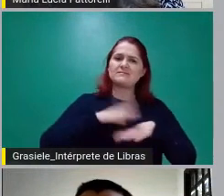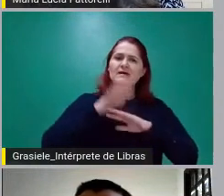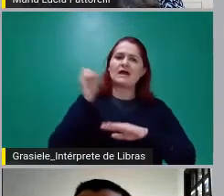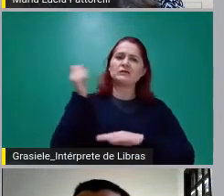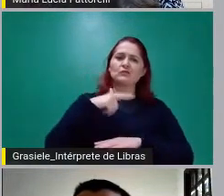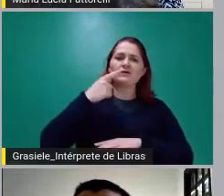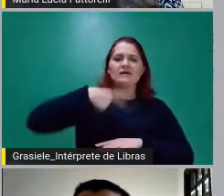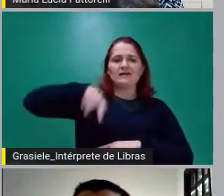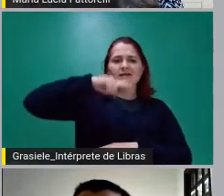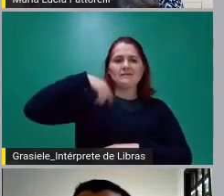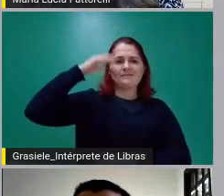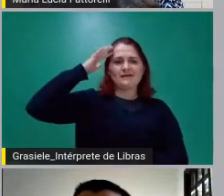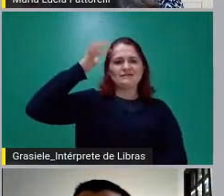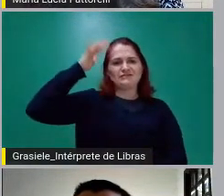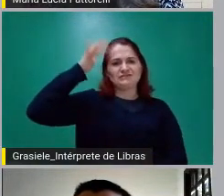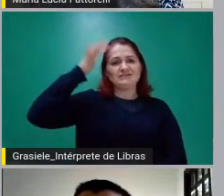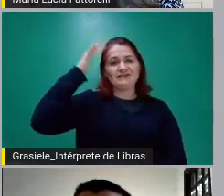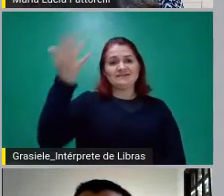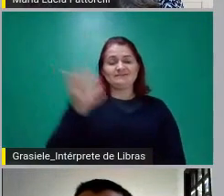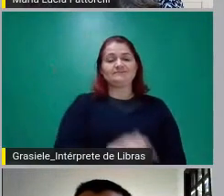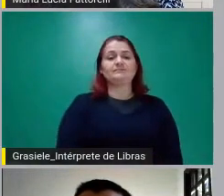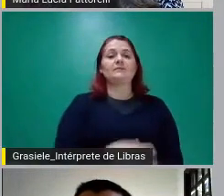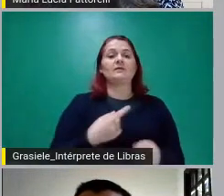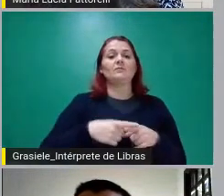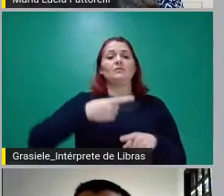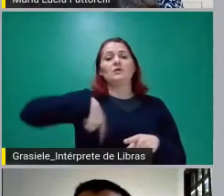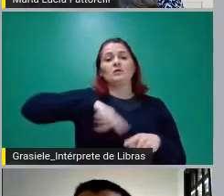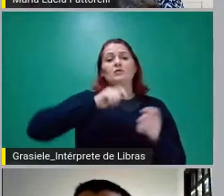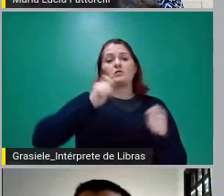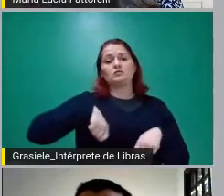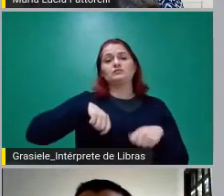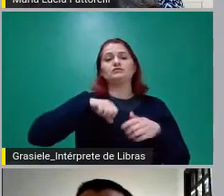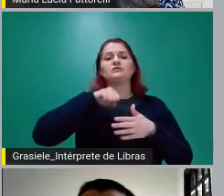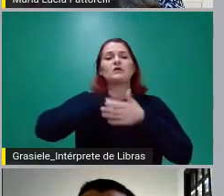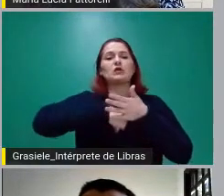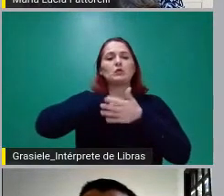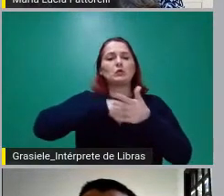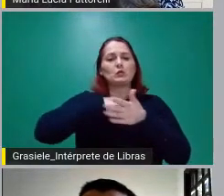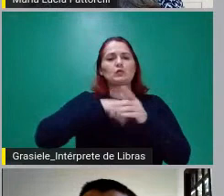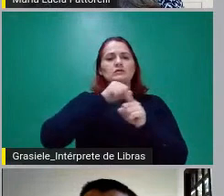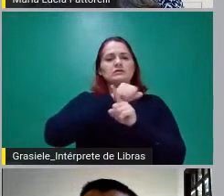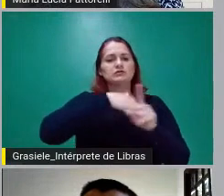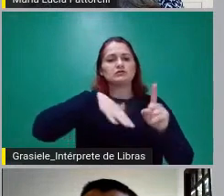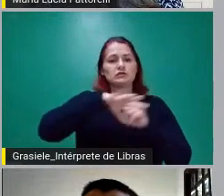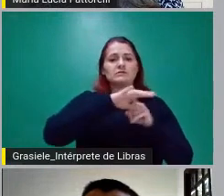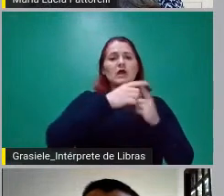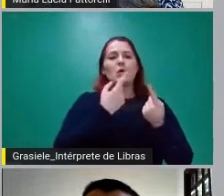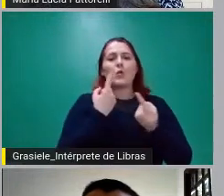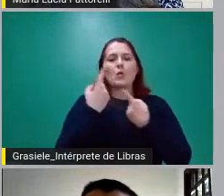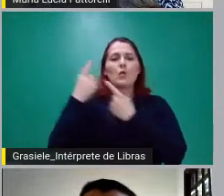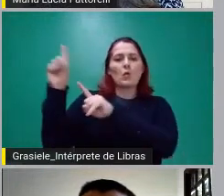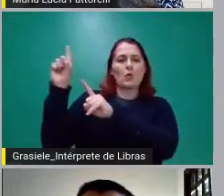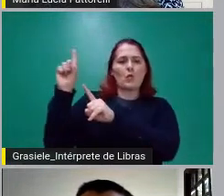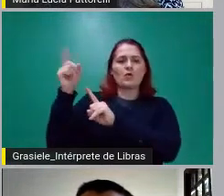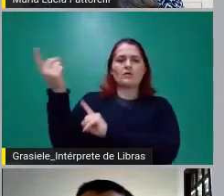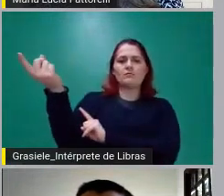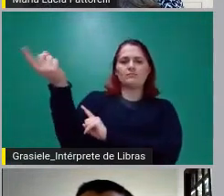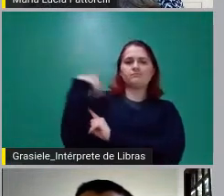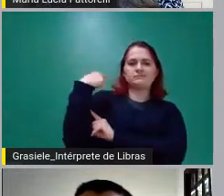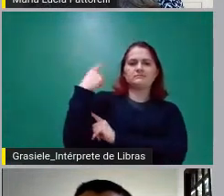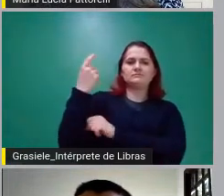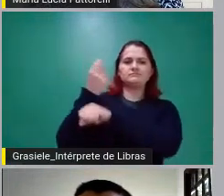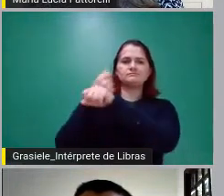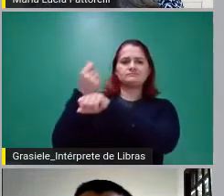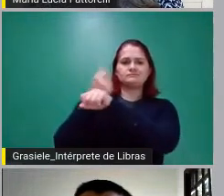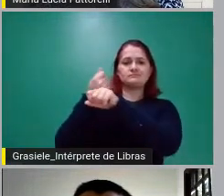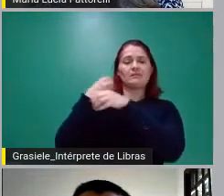imaginasse, para poder lutar e estabelecer essa luta social contra essa ordem econômica, militar, conservadora que